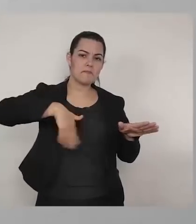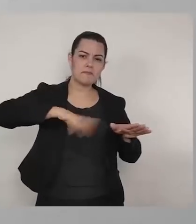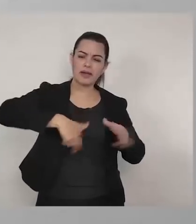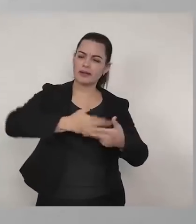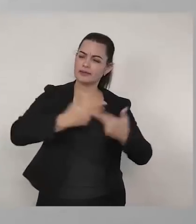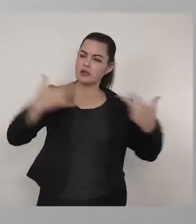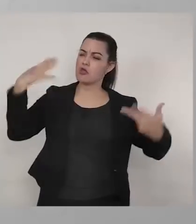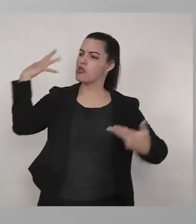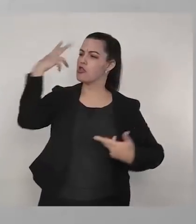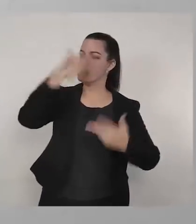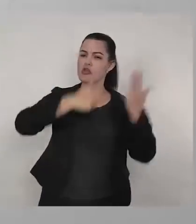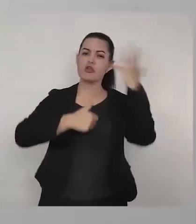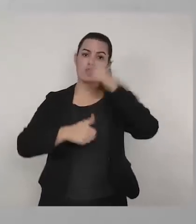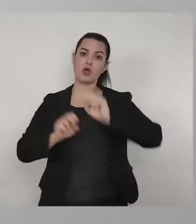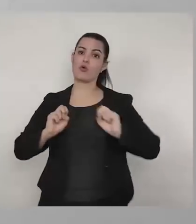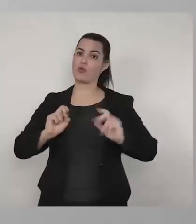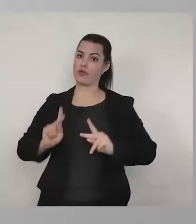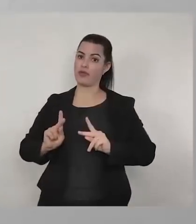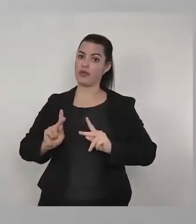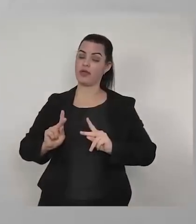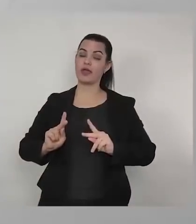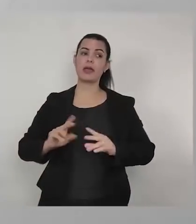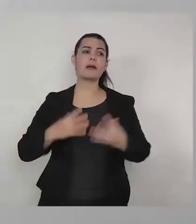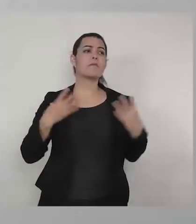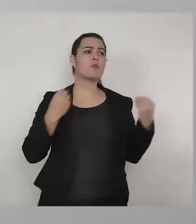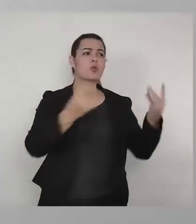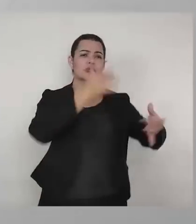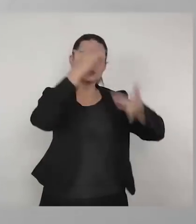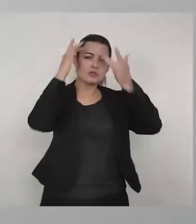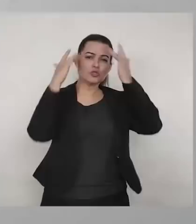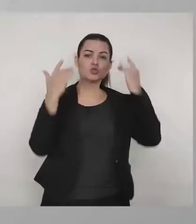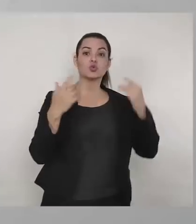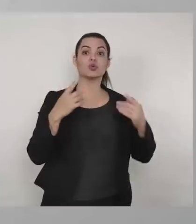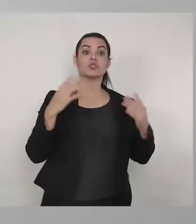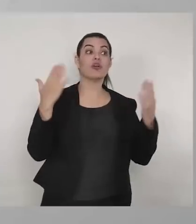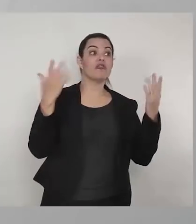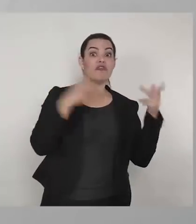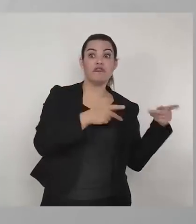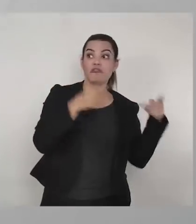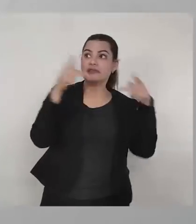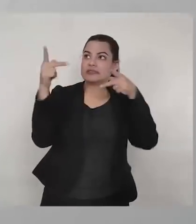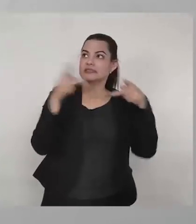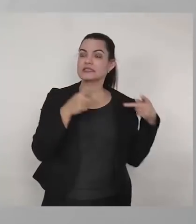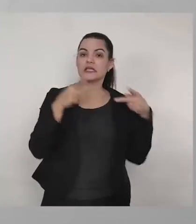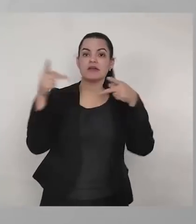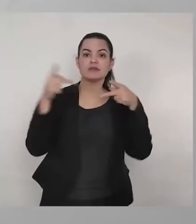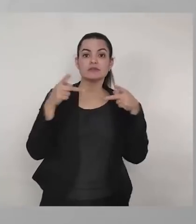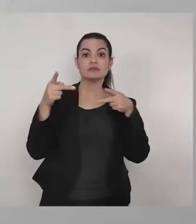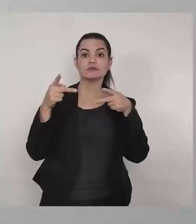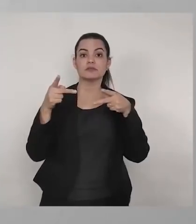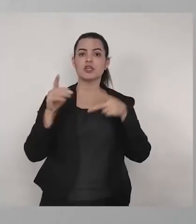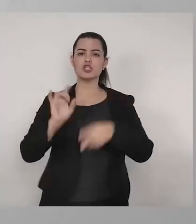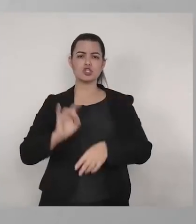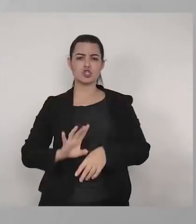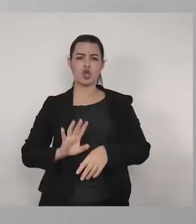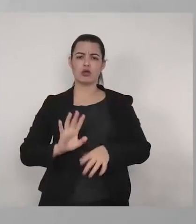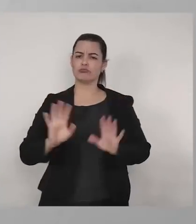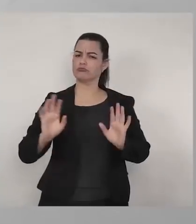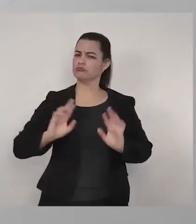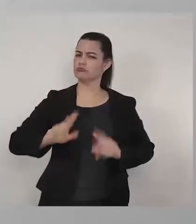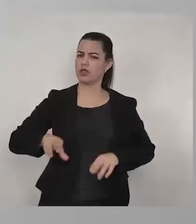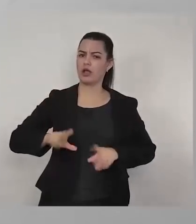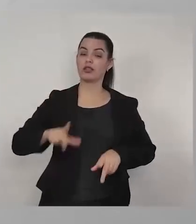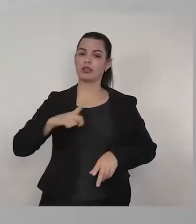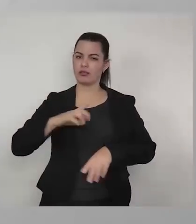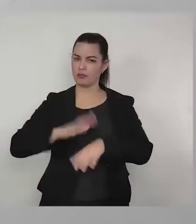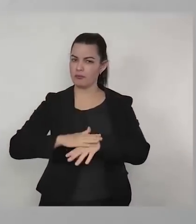praias e porque é uma região muito visitada aí pelos turistas. Temos outras questões